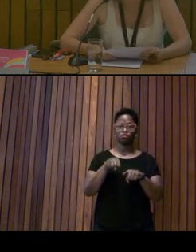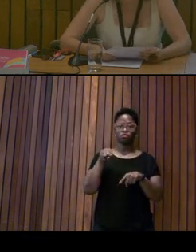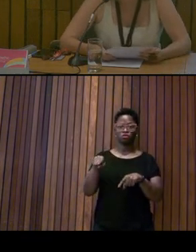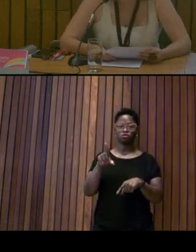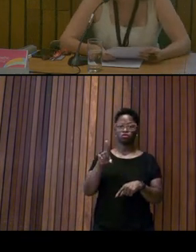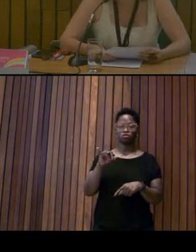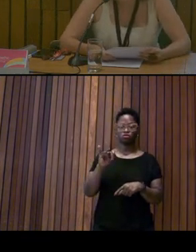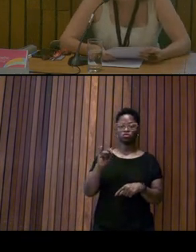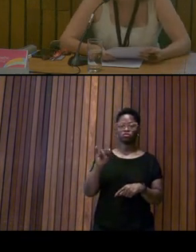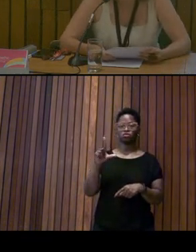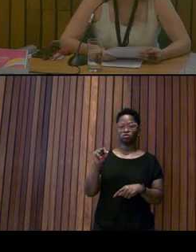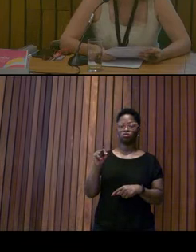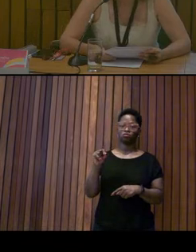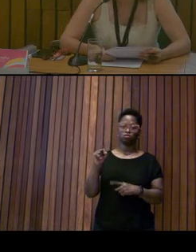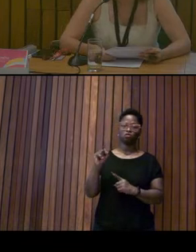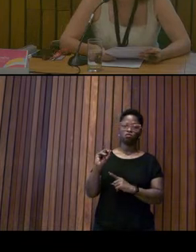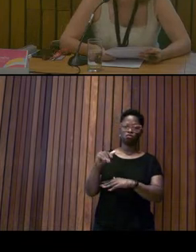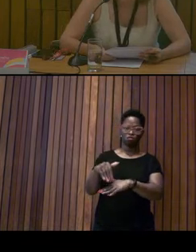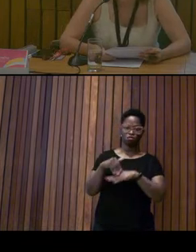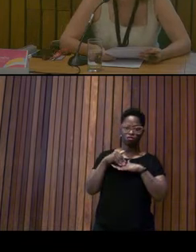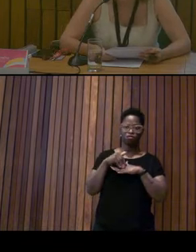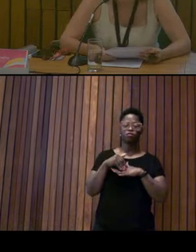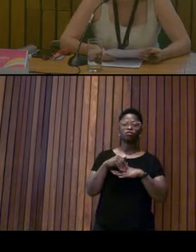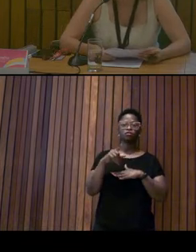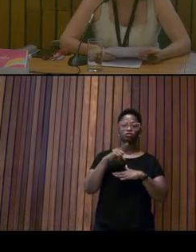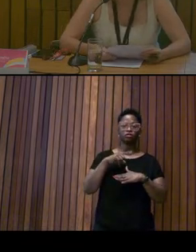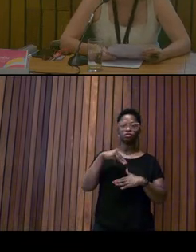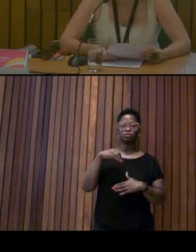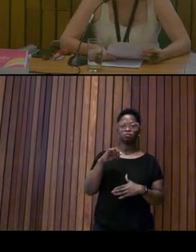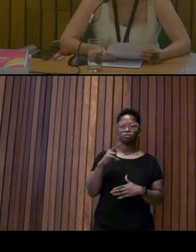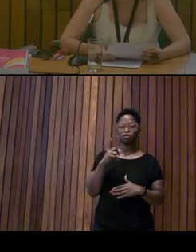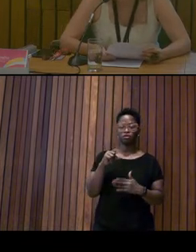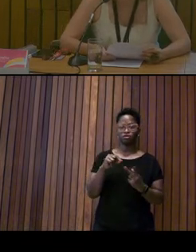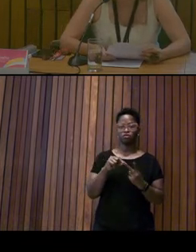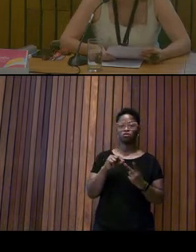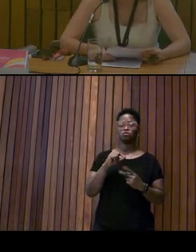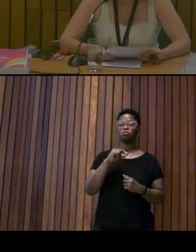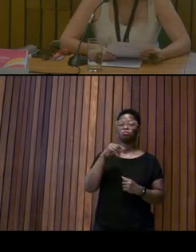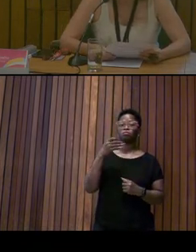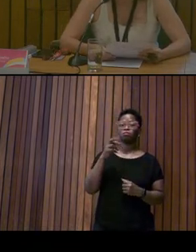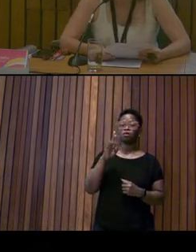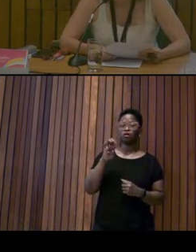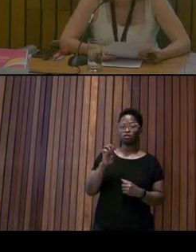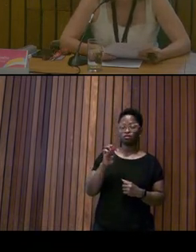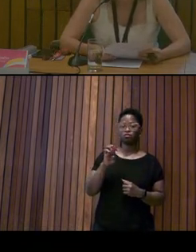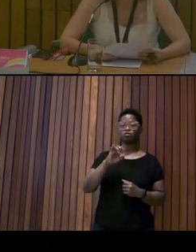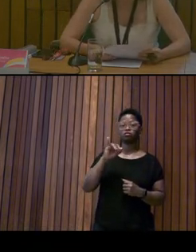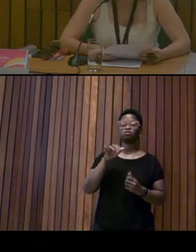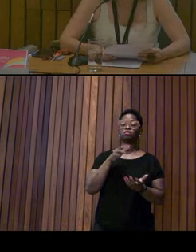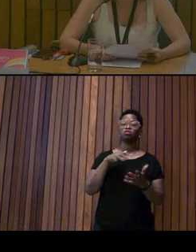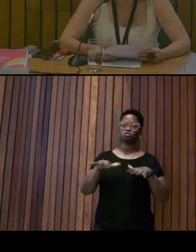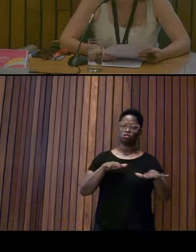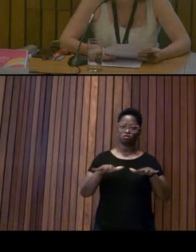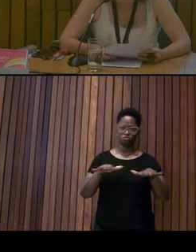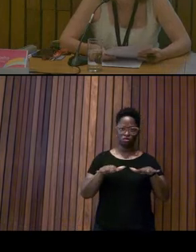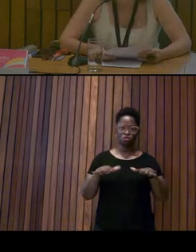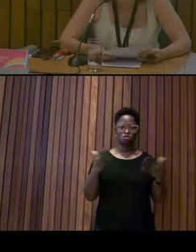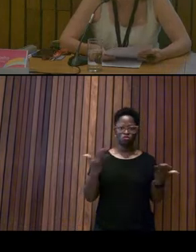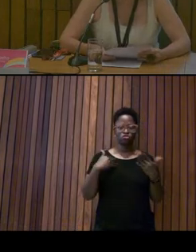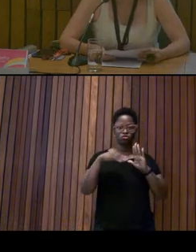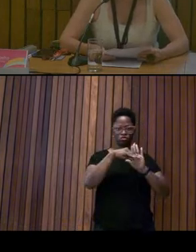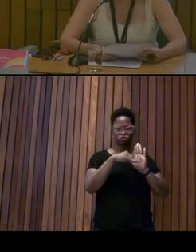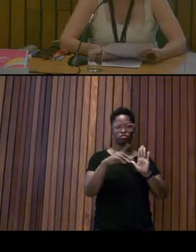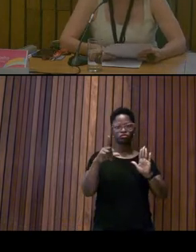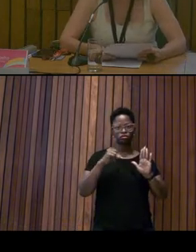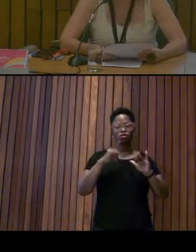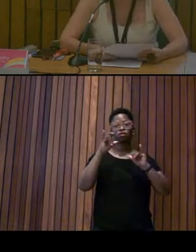Diego chamou a atenção, que então são Manguinhos, Maré e Jacarepaguá. Então, dessa forma, a programação de hoje ela vai integrar